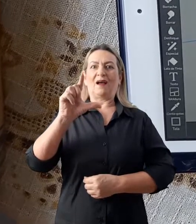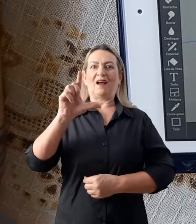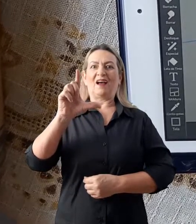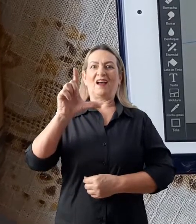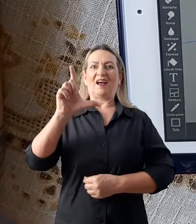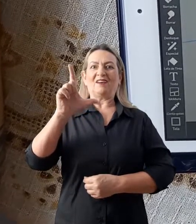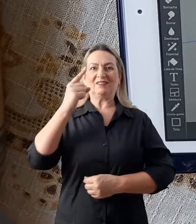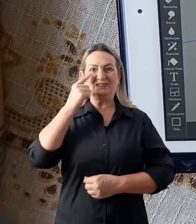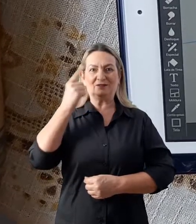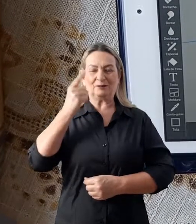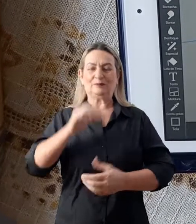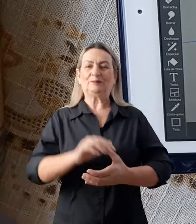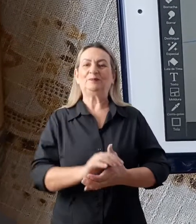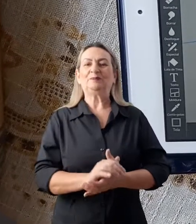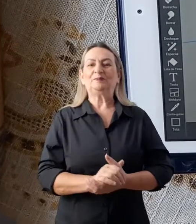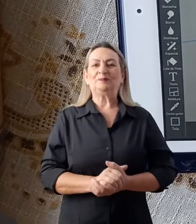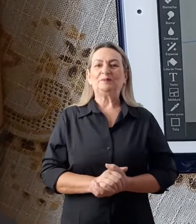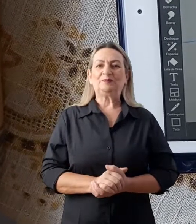aumentando.